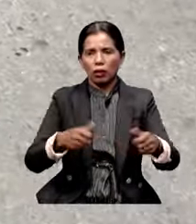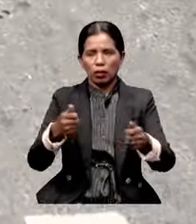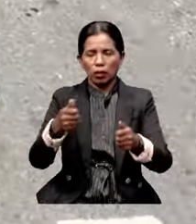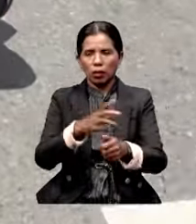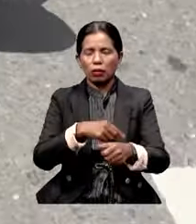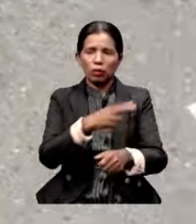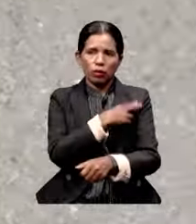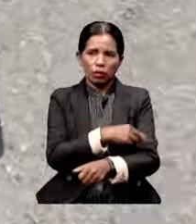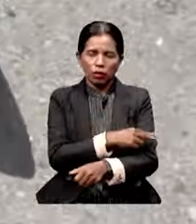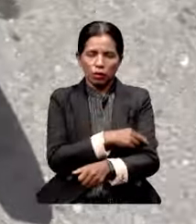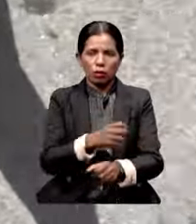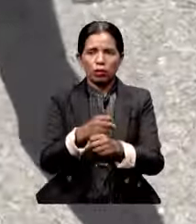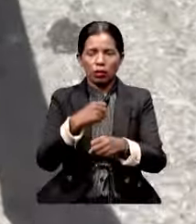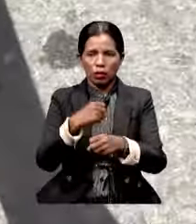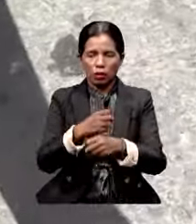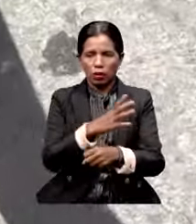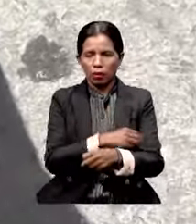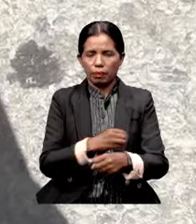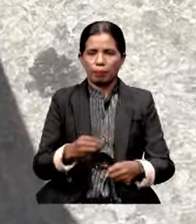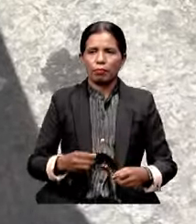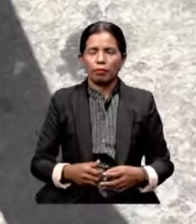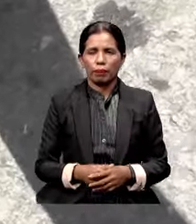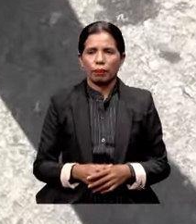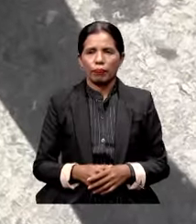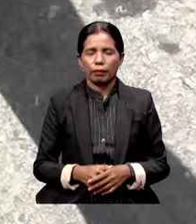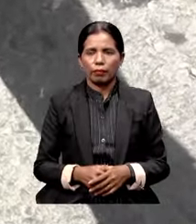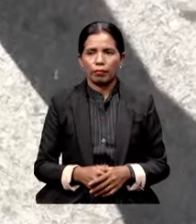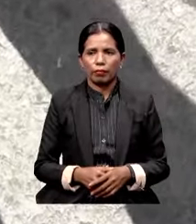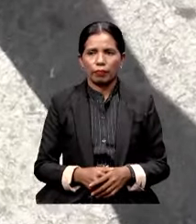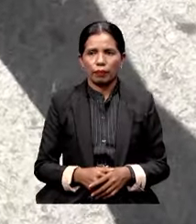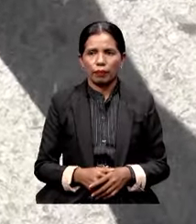Nacional Guido Valadares, onde ralo o tratamento. João Carlos Tito Silva, Ziemen.